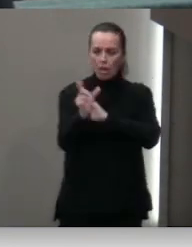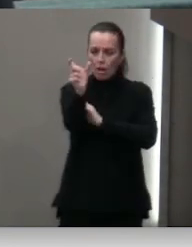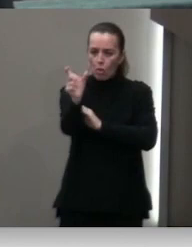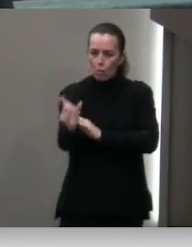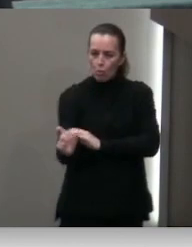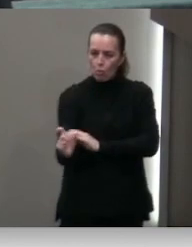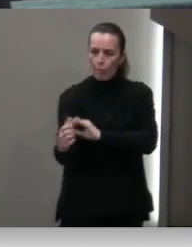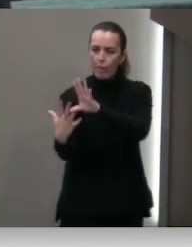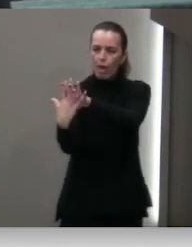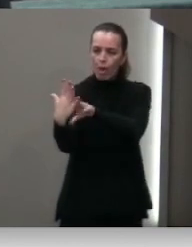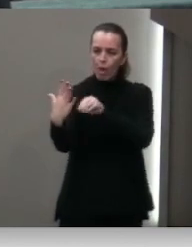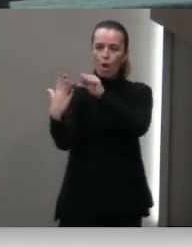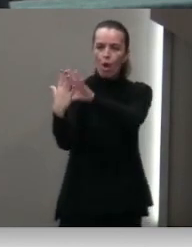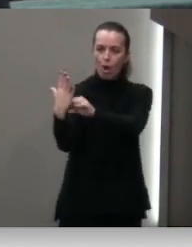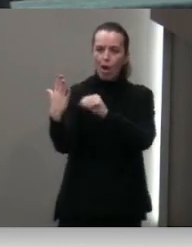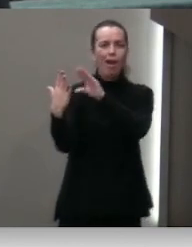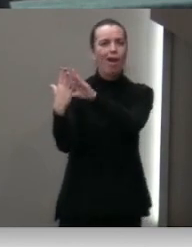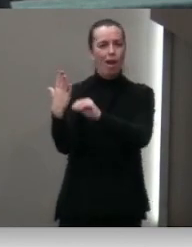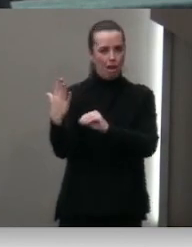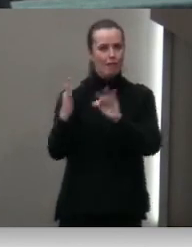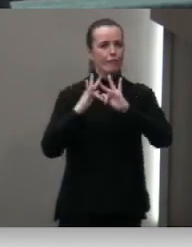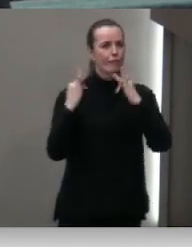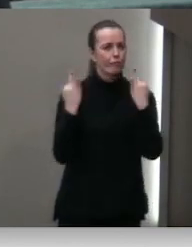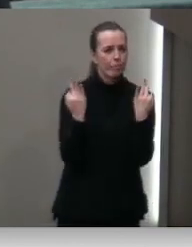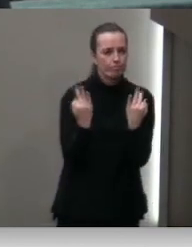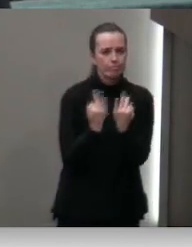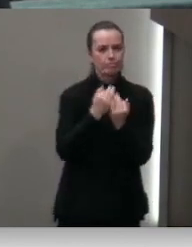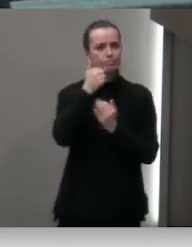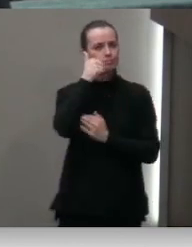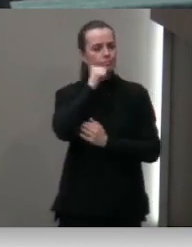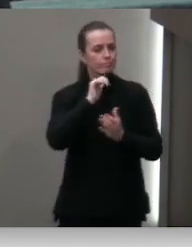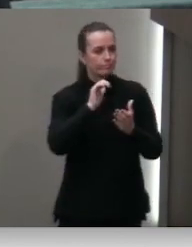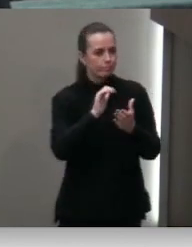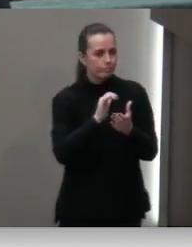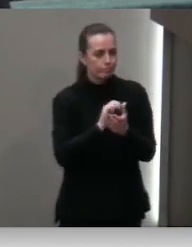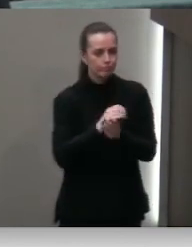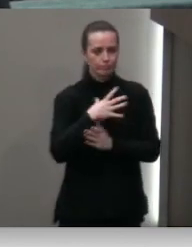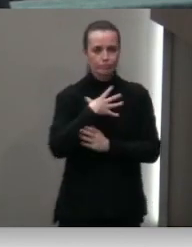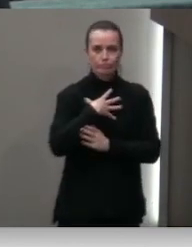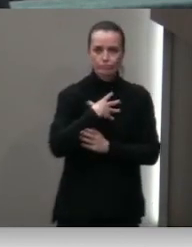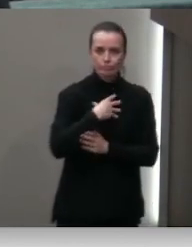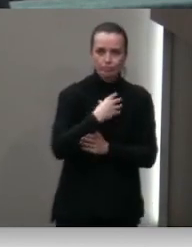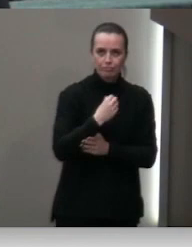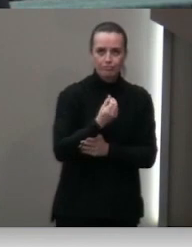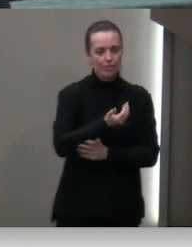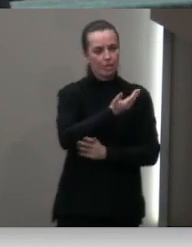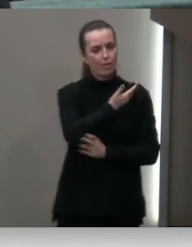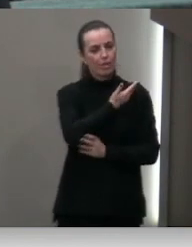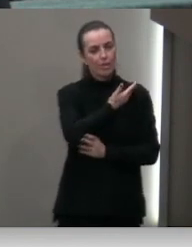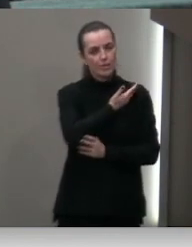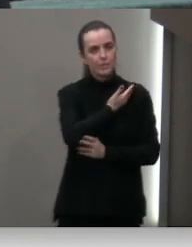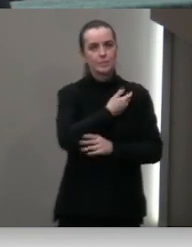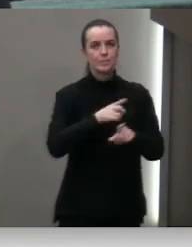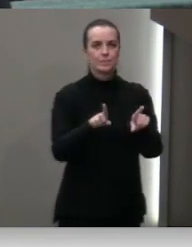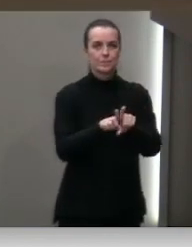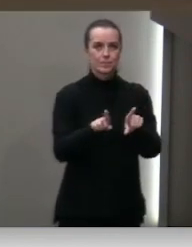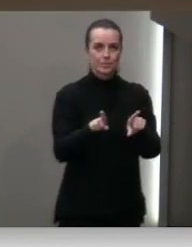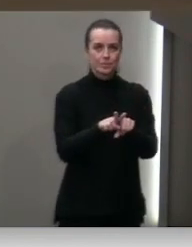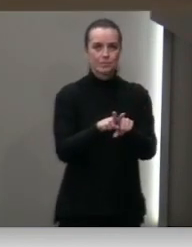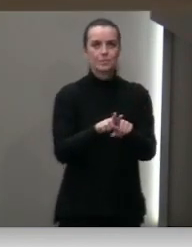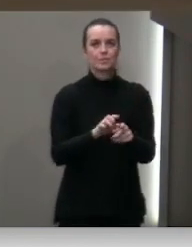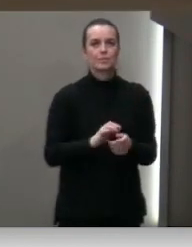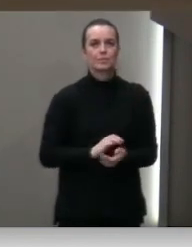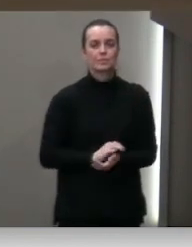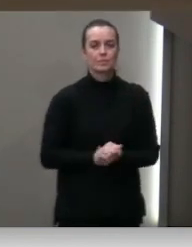família, a dona Edith, a Karen, o José, o Genro, os amigos aqui, o Ironi, que está aqui,